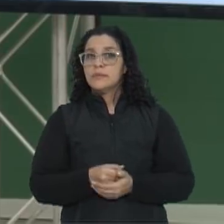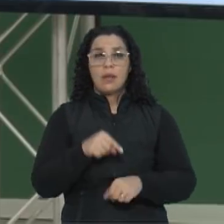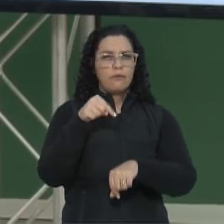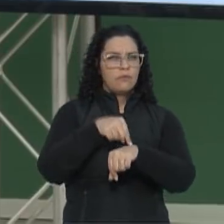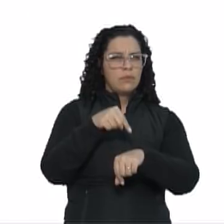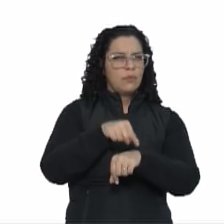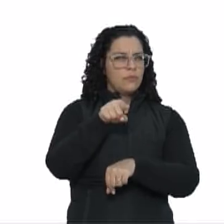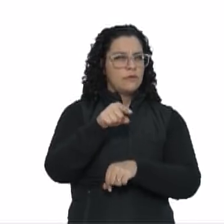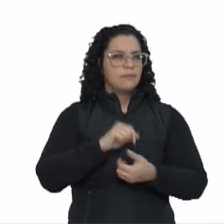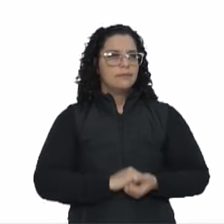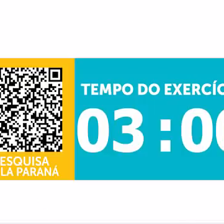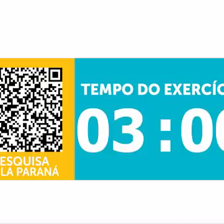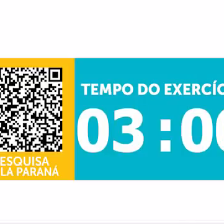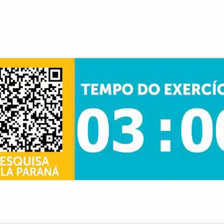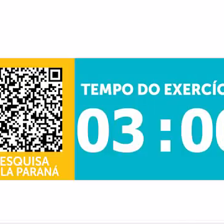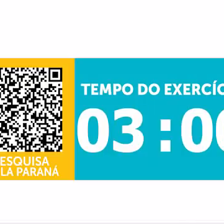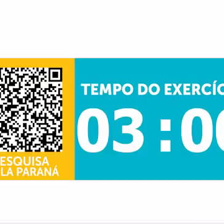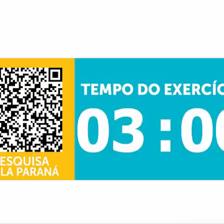para vocês.